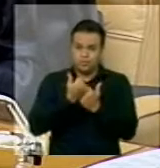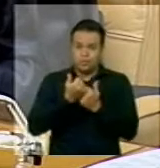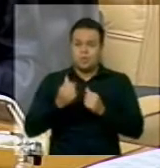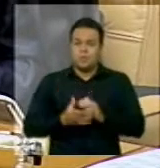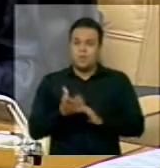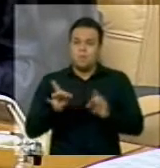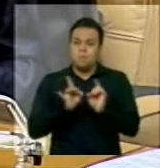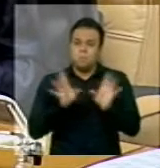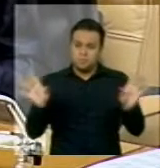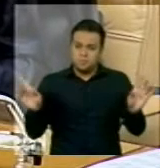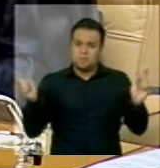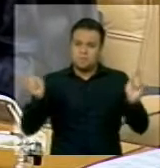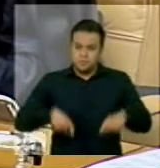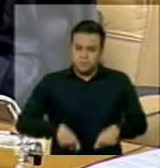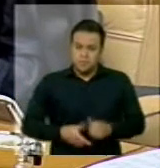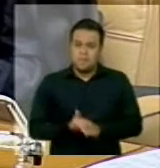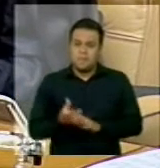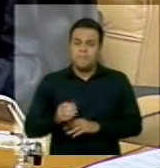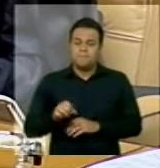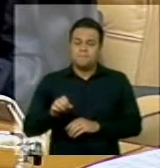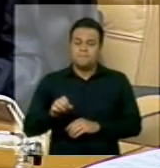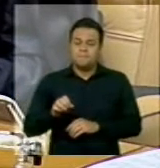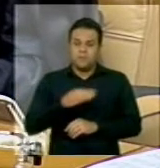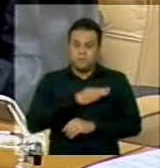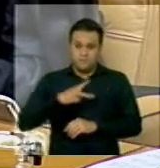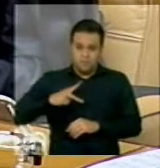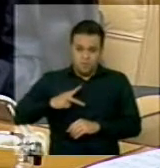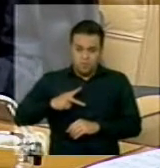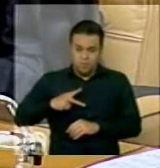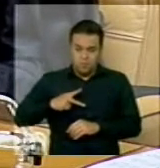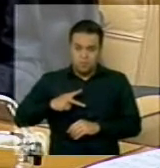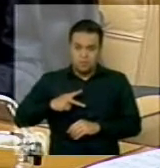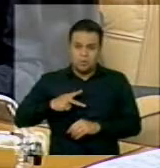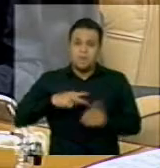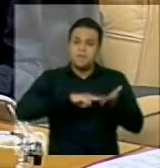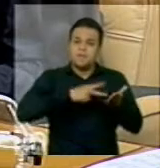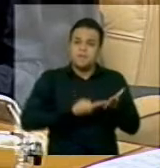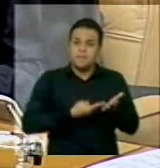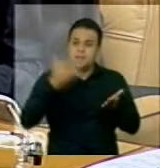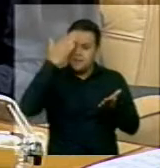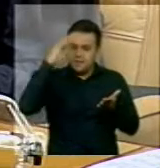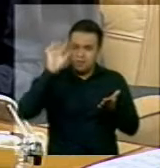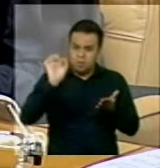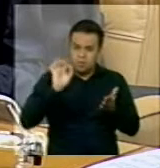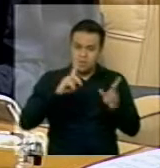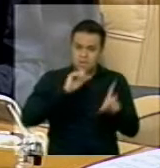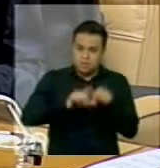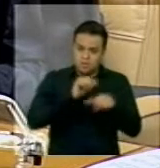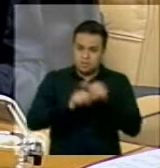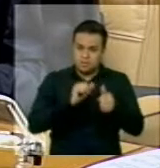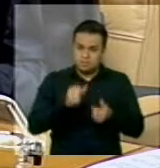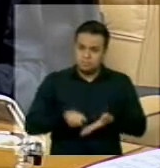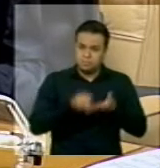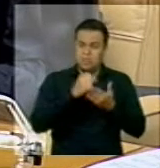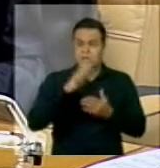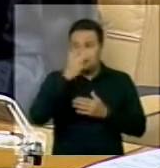e possibilitando, segundo o Ministério Público Federal, interpretação no sentido de autorizar a regularização em favor de